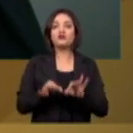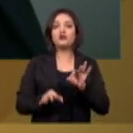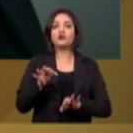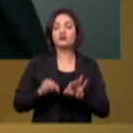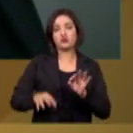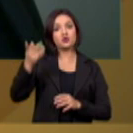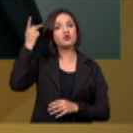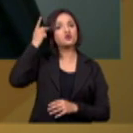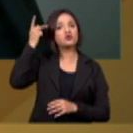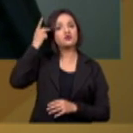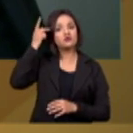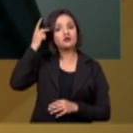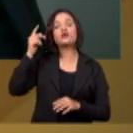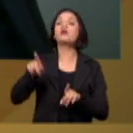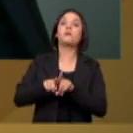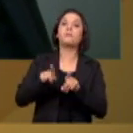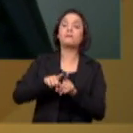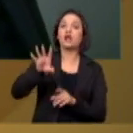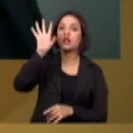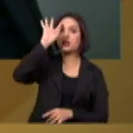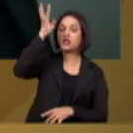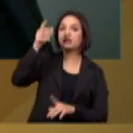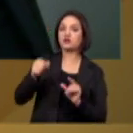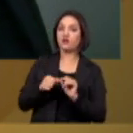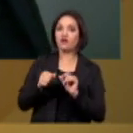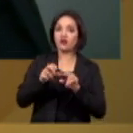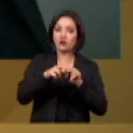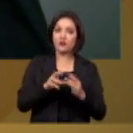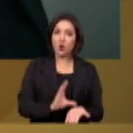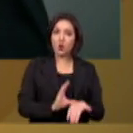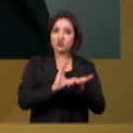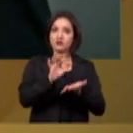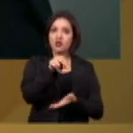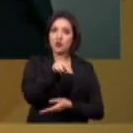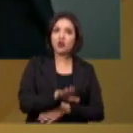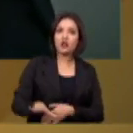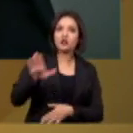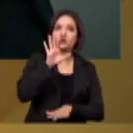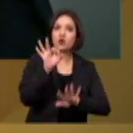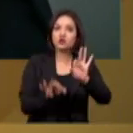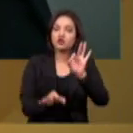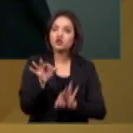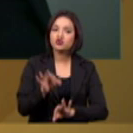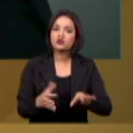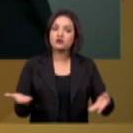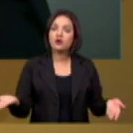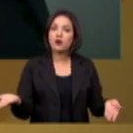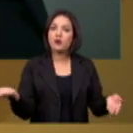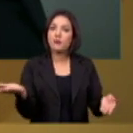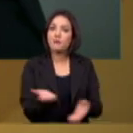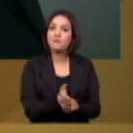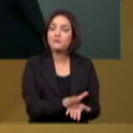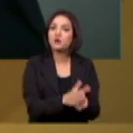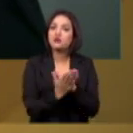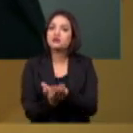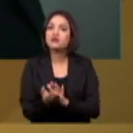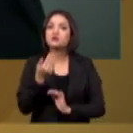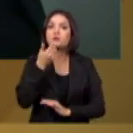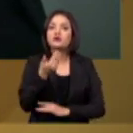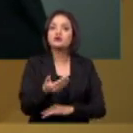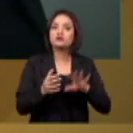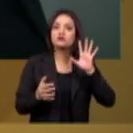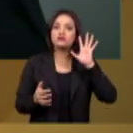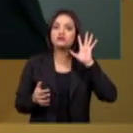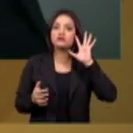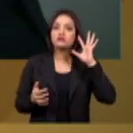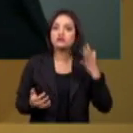face de decisão emanada do cons a justiça nos autos do pedido de providências contra o